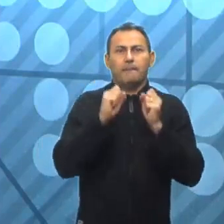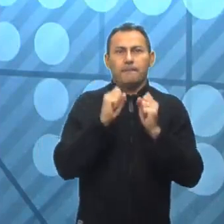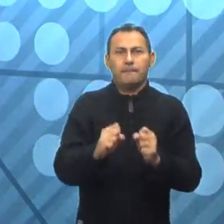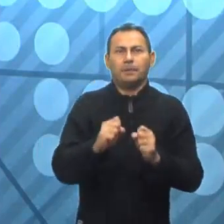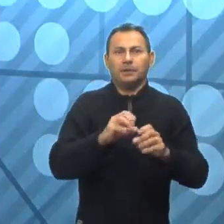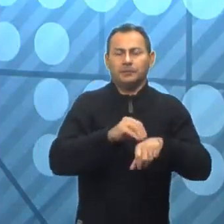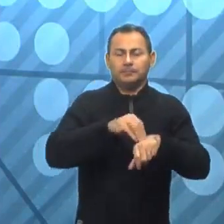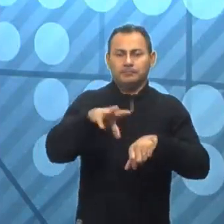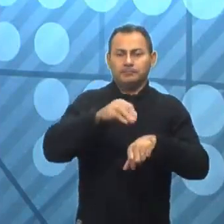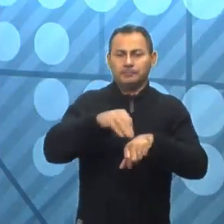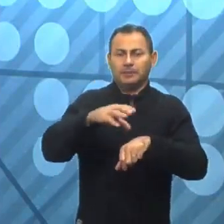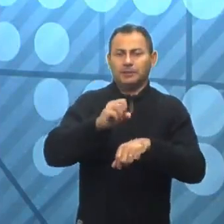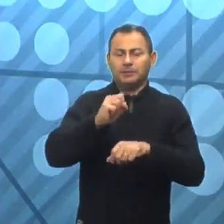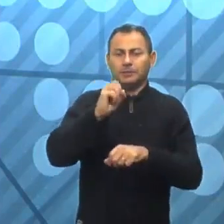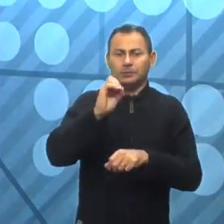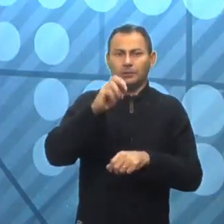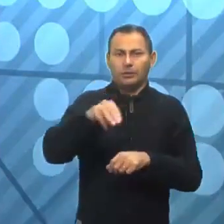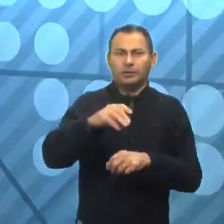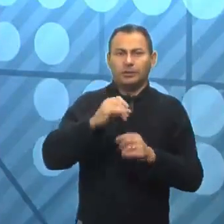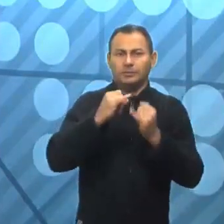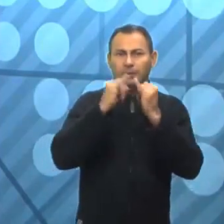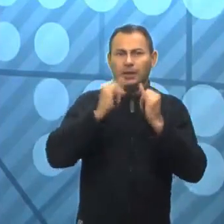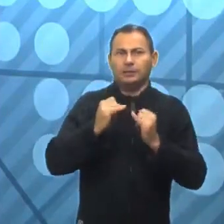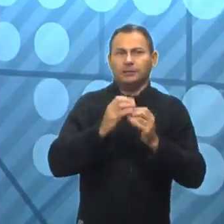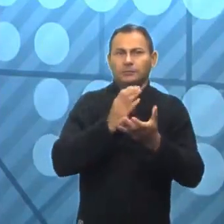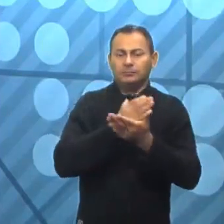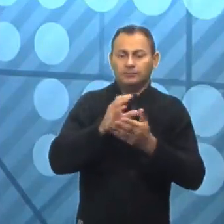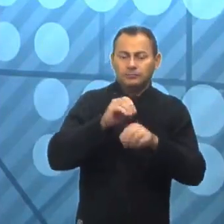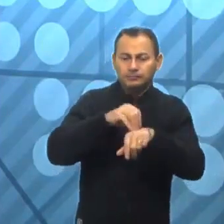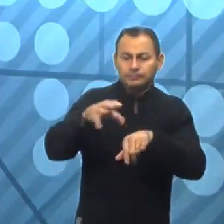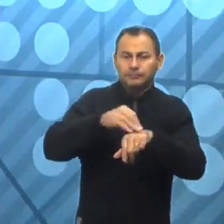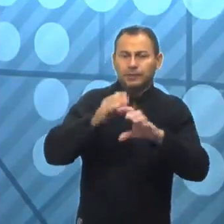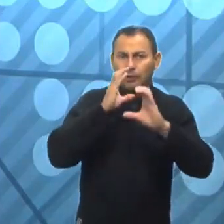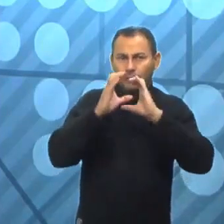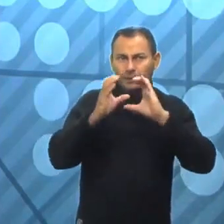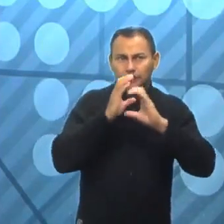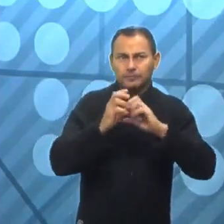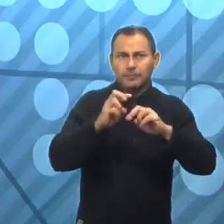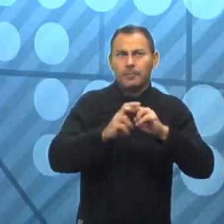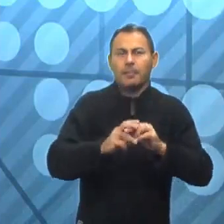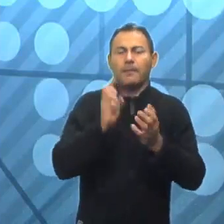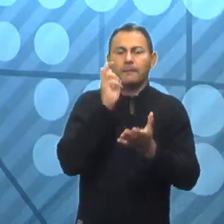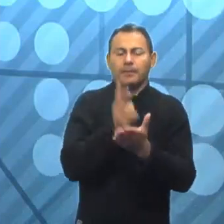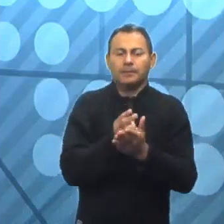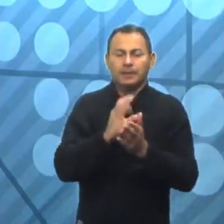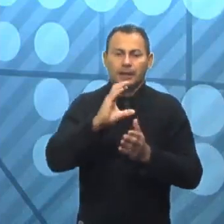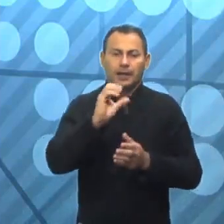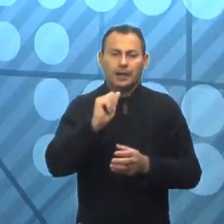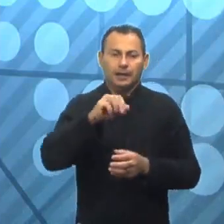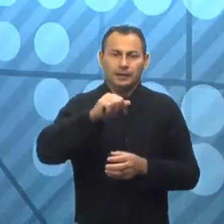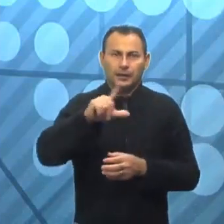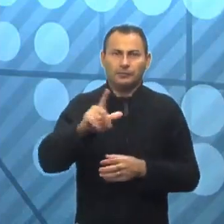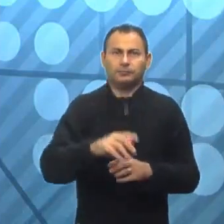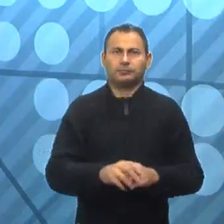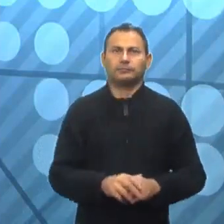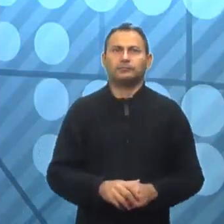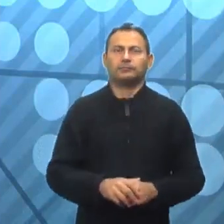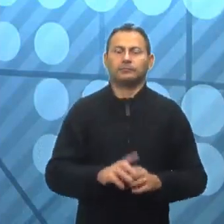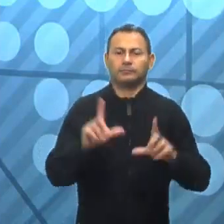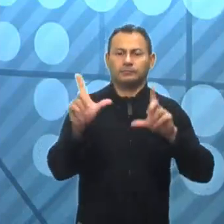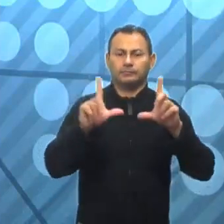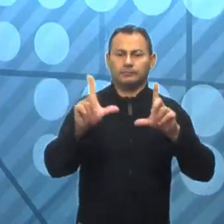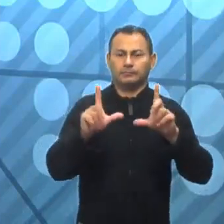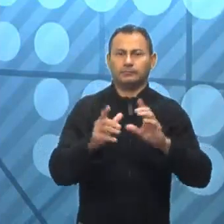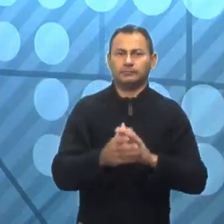poder transmitir som e imagem, você consegue transmitir comunicação através do mesmo canal na modulação da